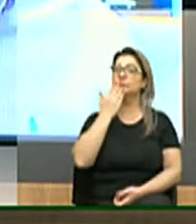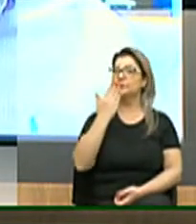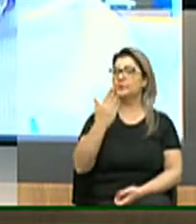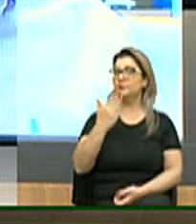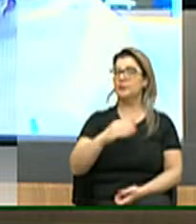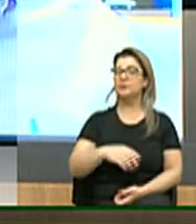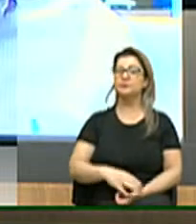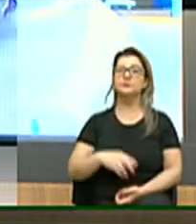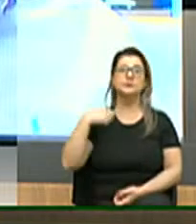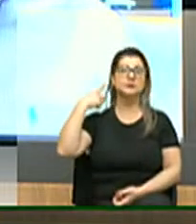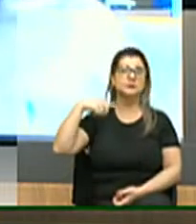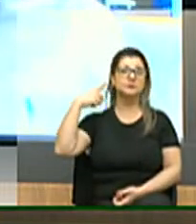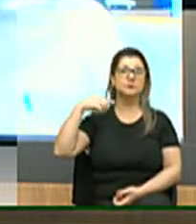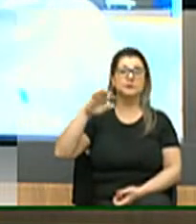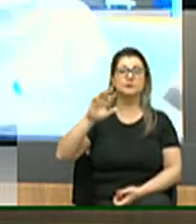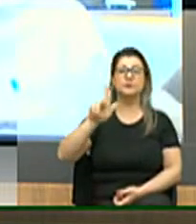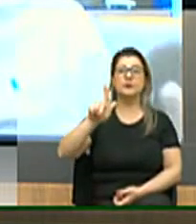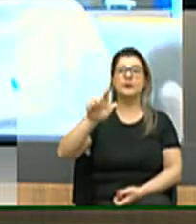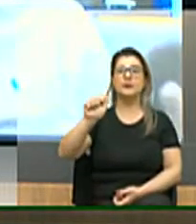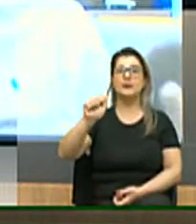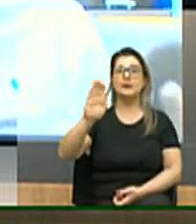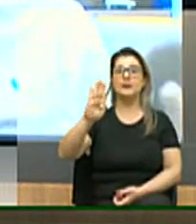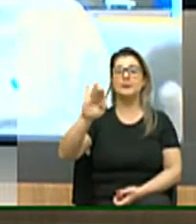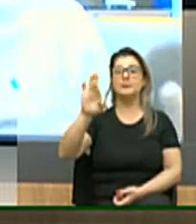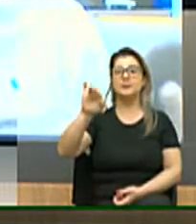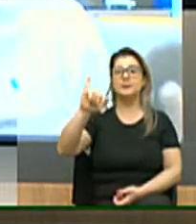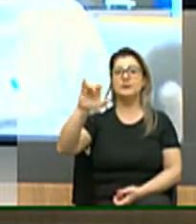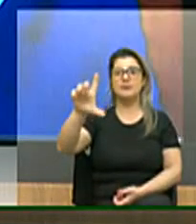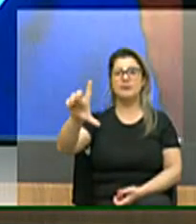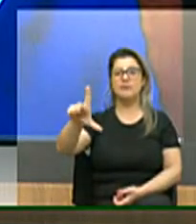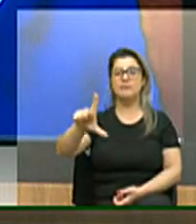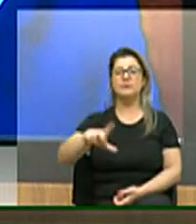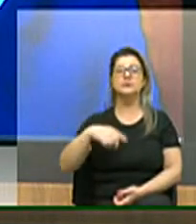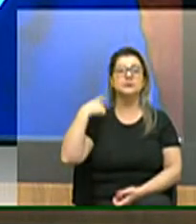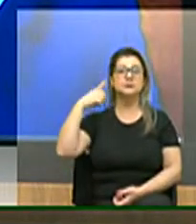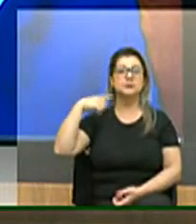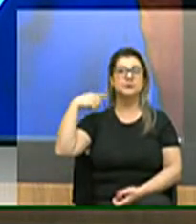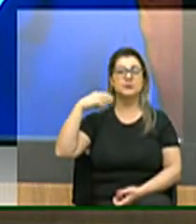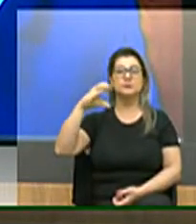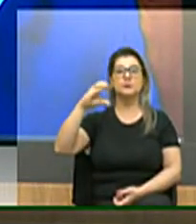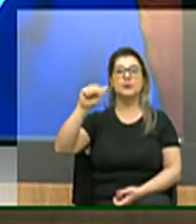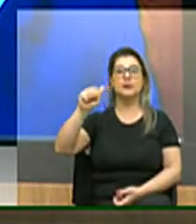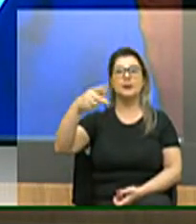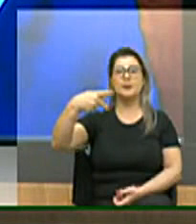Gabriel Souza. Deputado Gilberto Capuani.